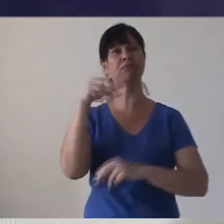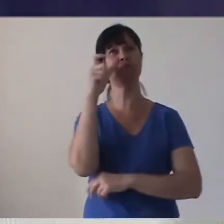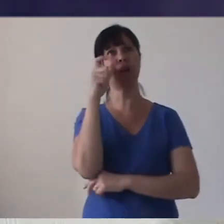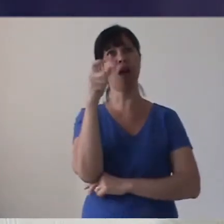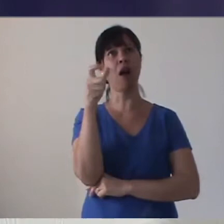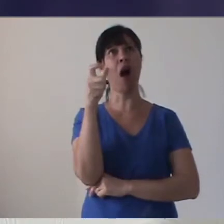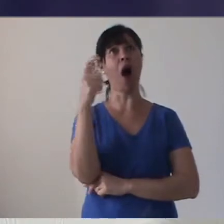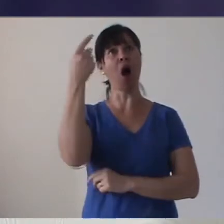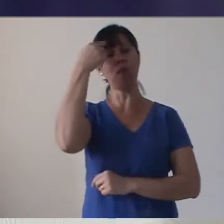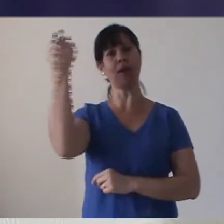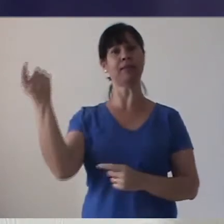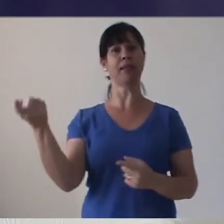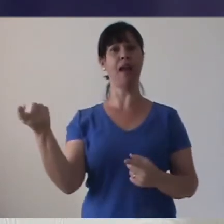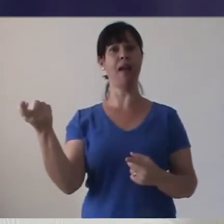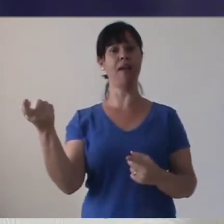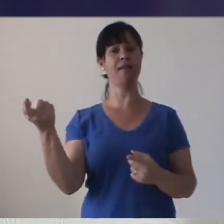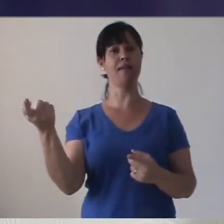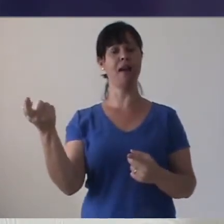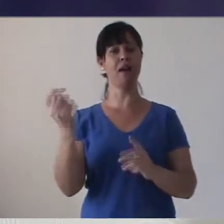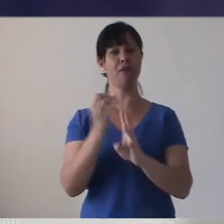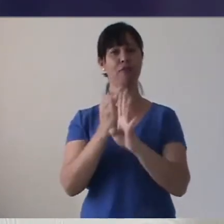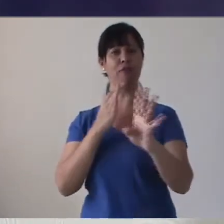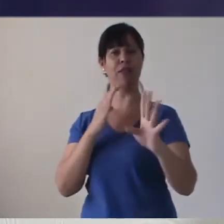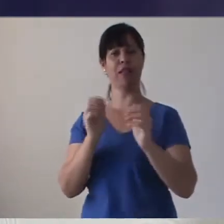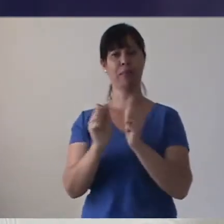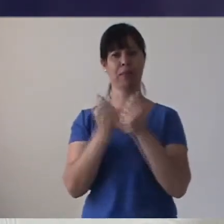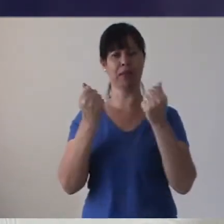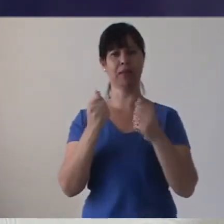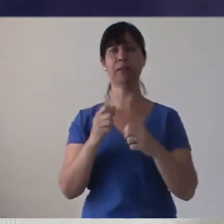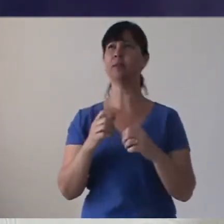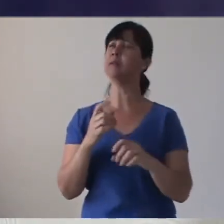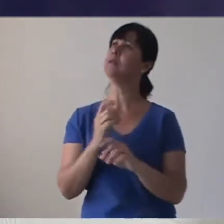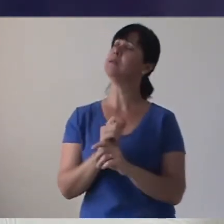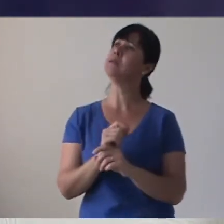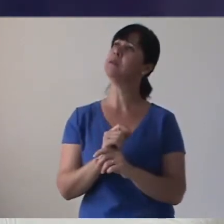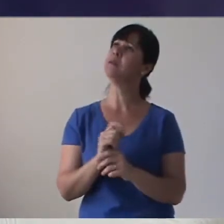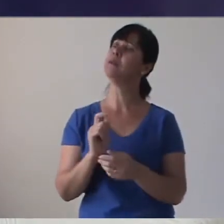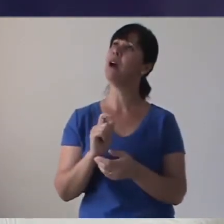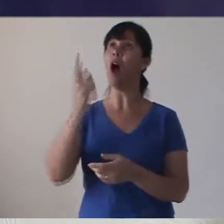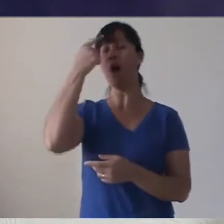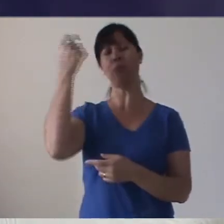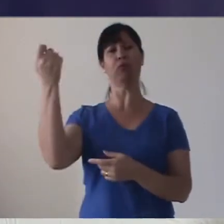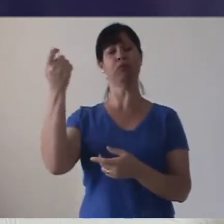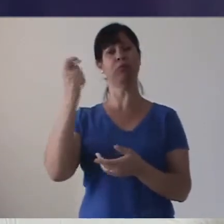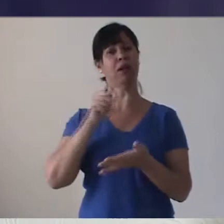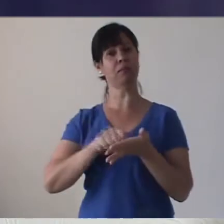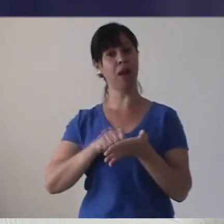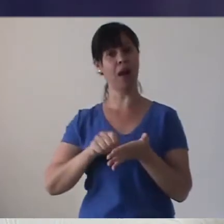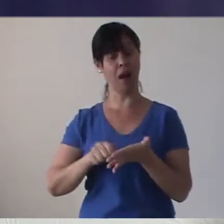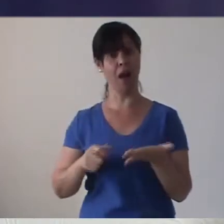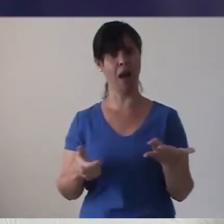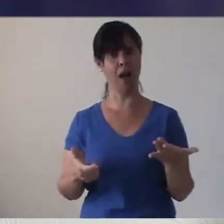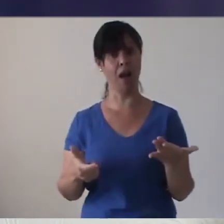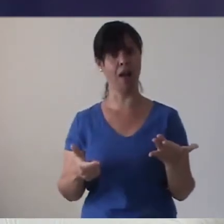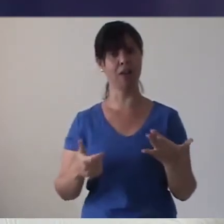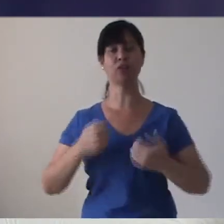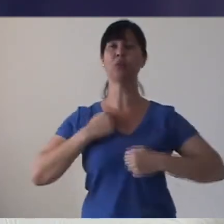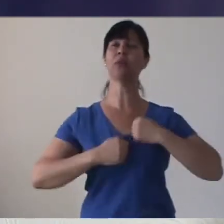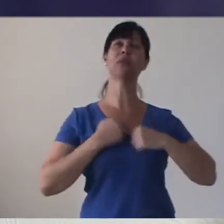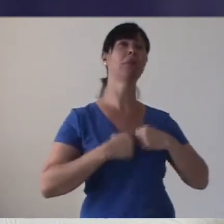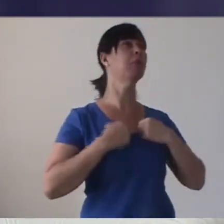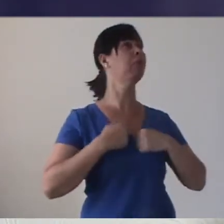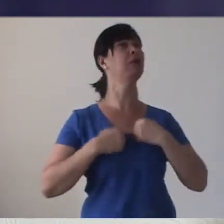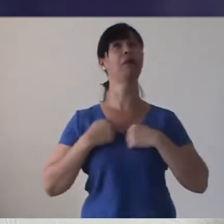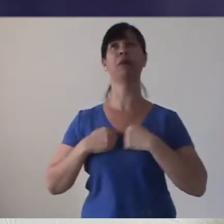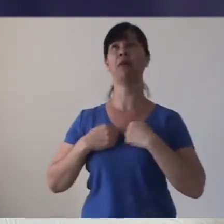em exposições, na fila da padaria. São insights, ou seja, a sua cabeça está funcionando,